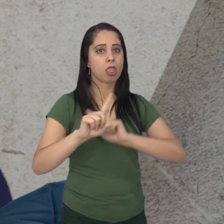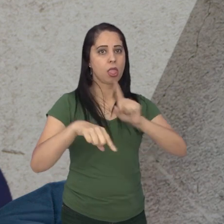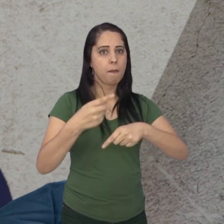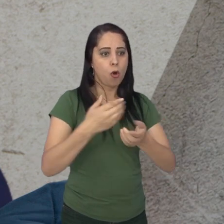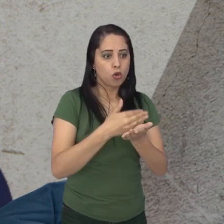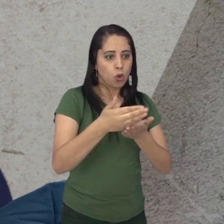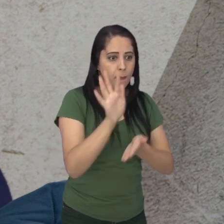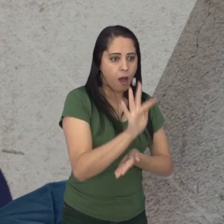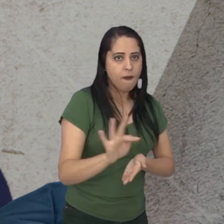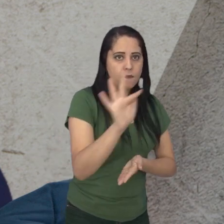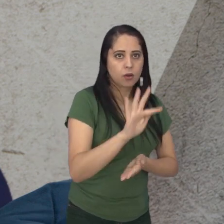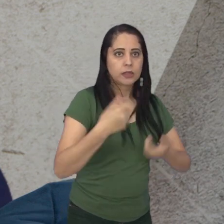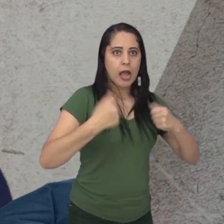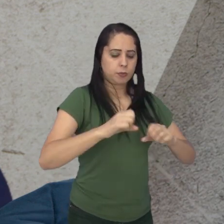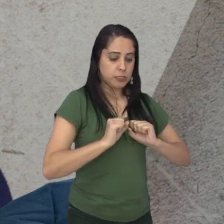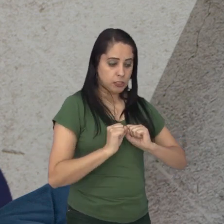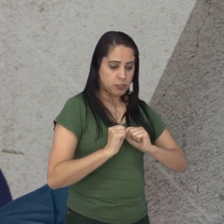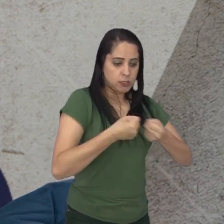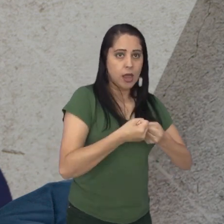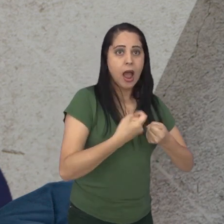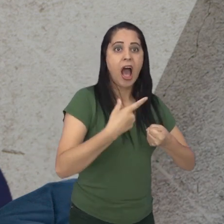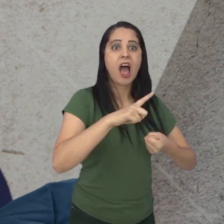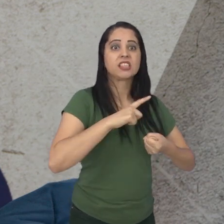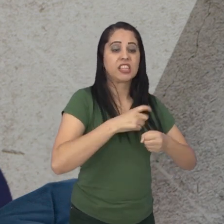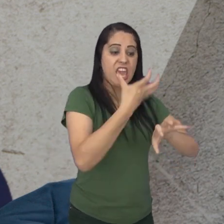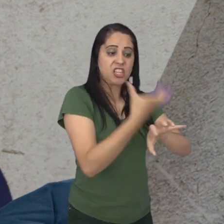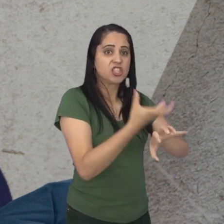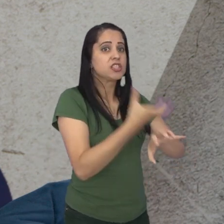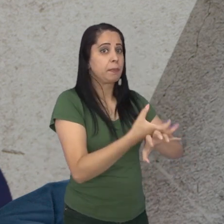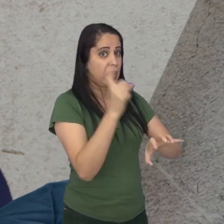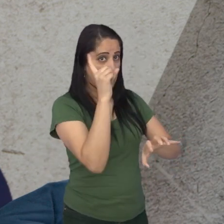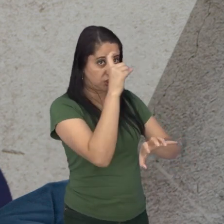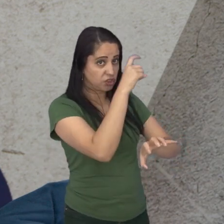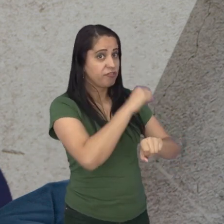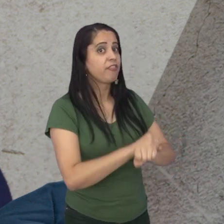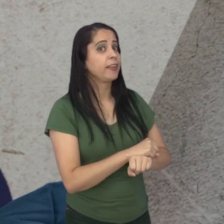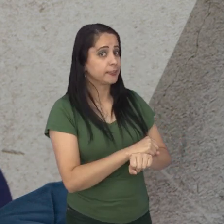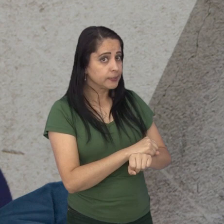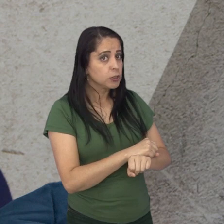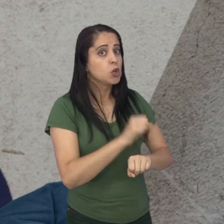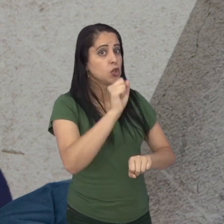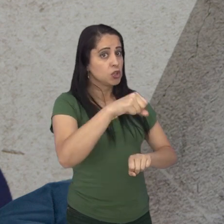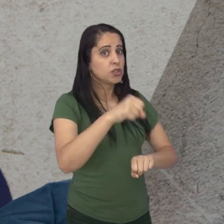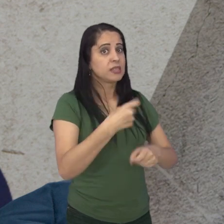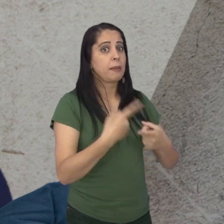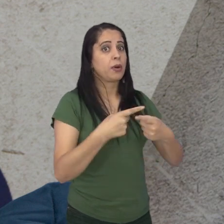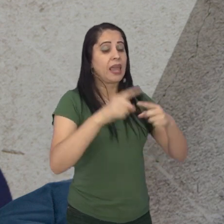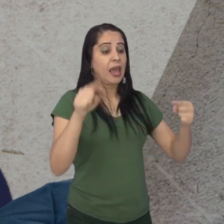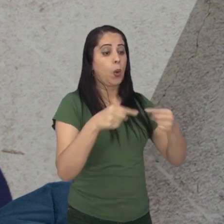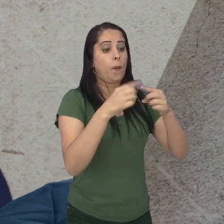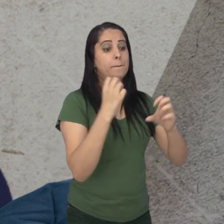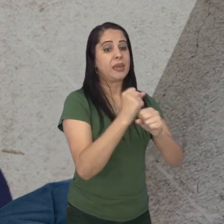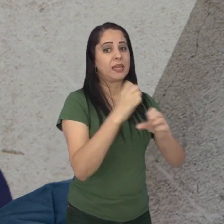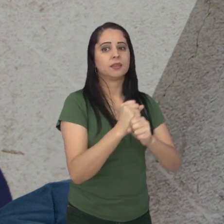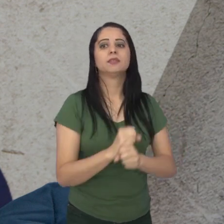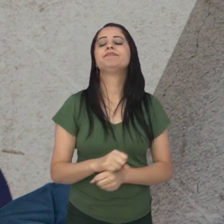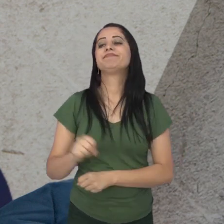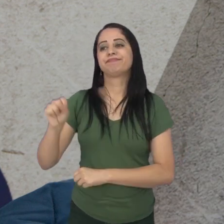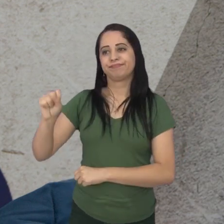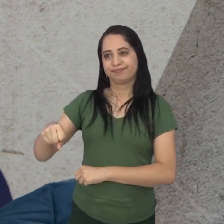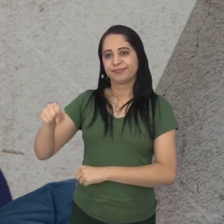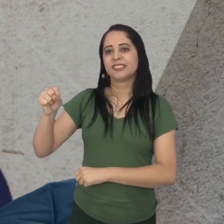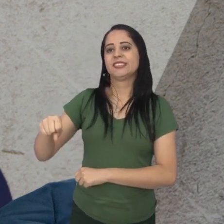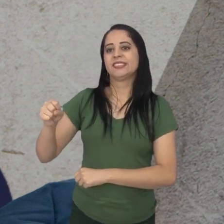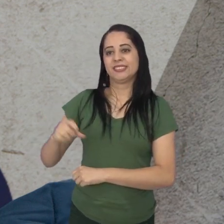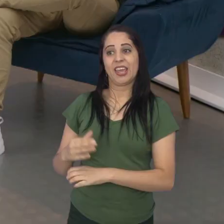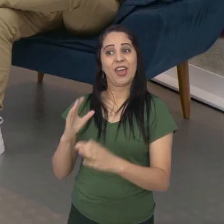de você para terminar o curso, porque ela envolve diversas disciplinas e não são disciplinas fáceis, principalmente as que se relacionam com